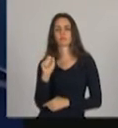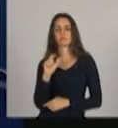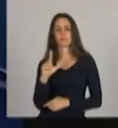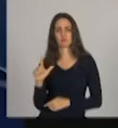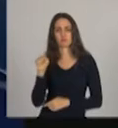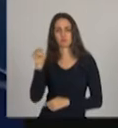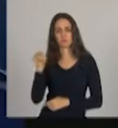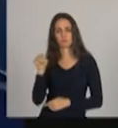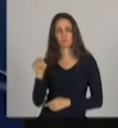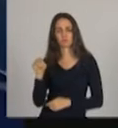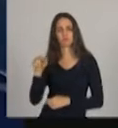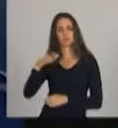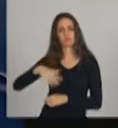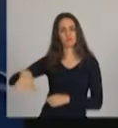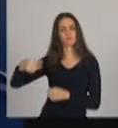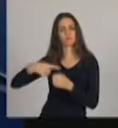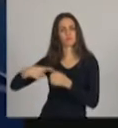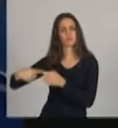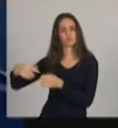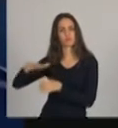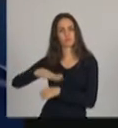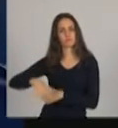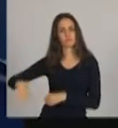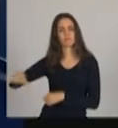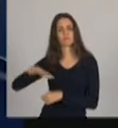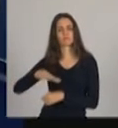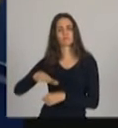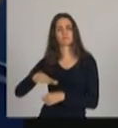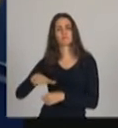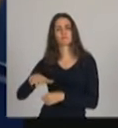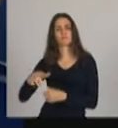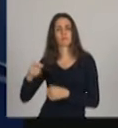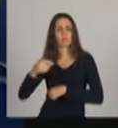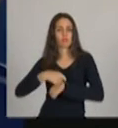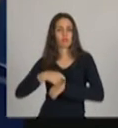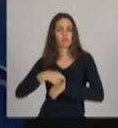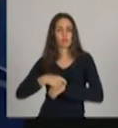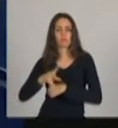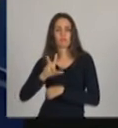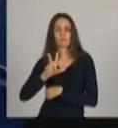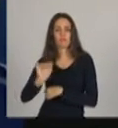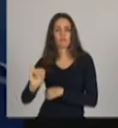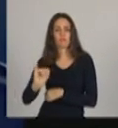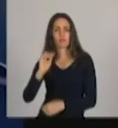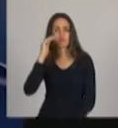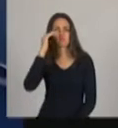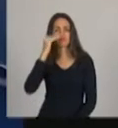oferece serviços ao município, está nesse momento